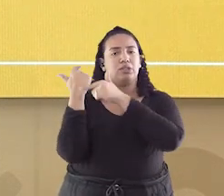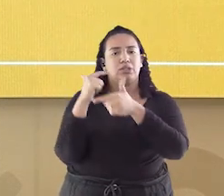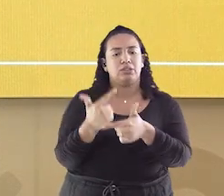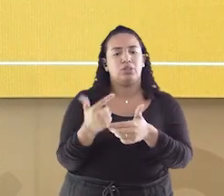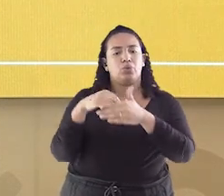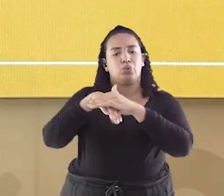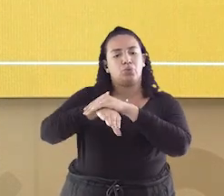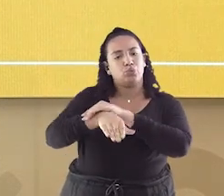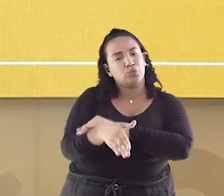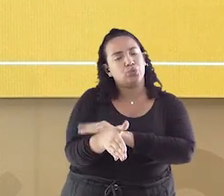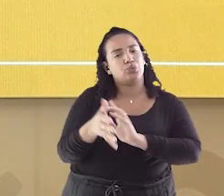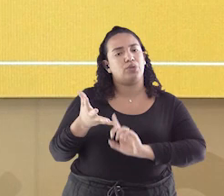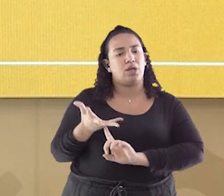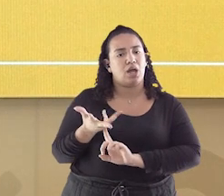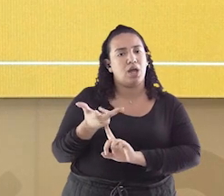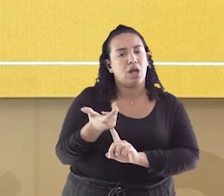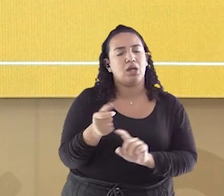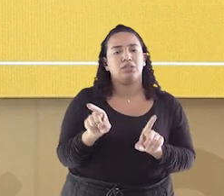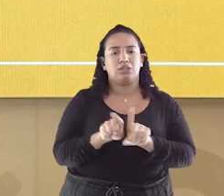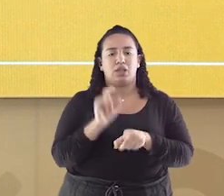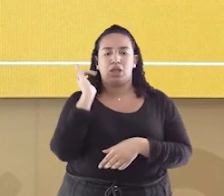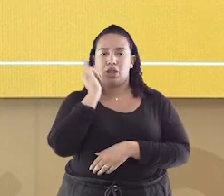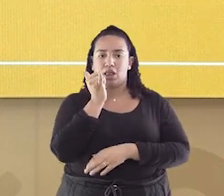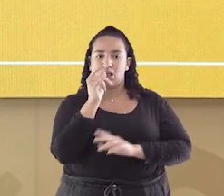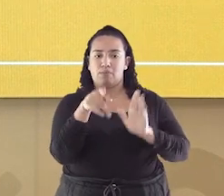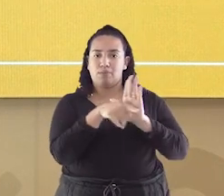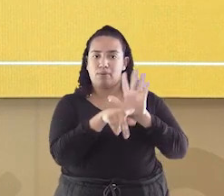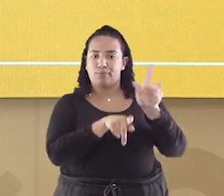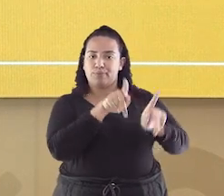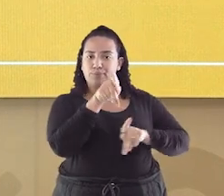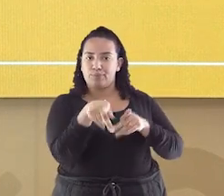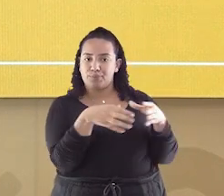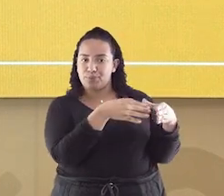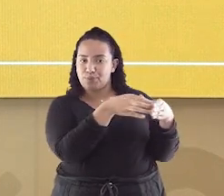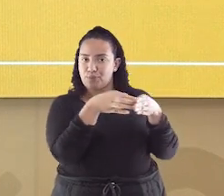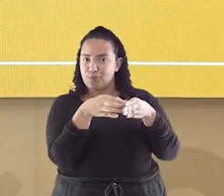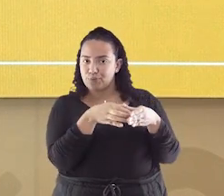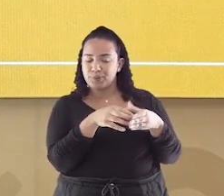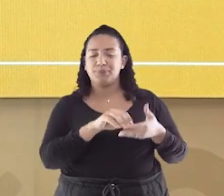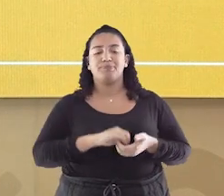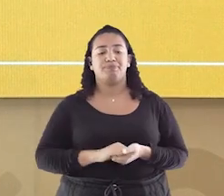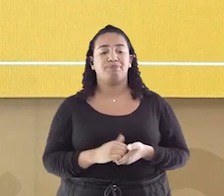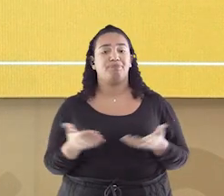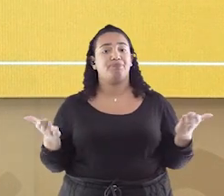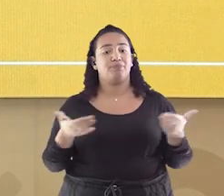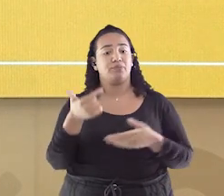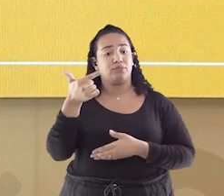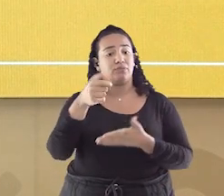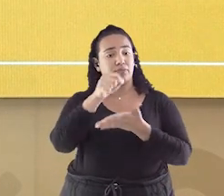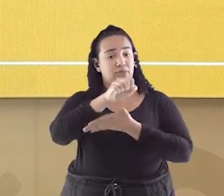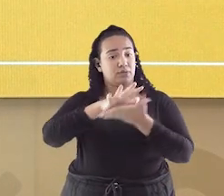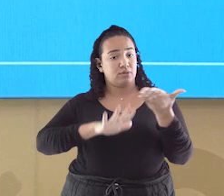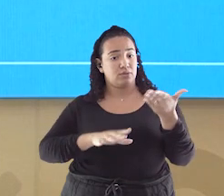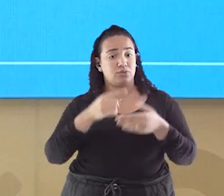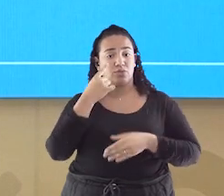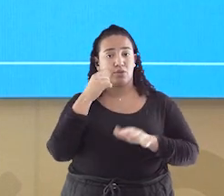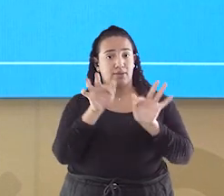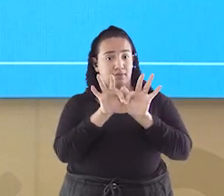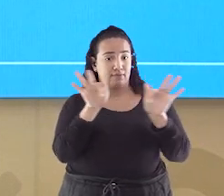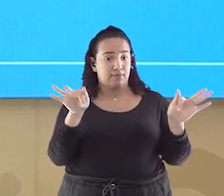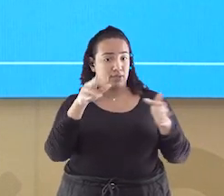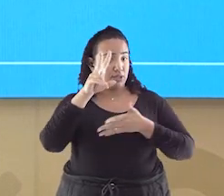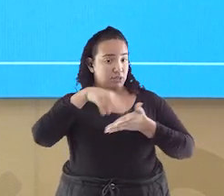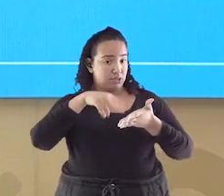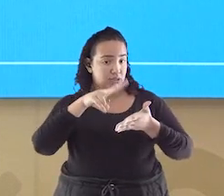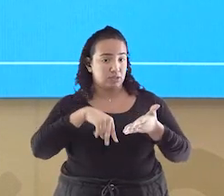tradições, costumes, artes e lendas de um povo ou de um grupo nacional. Agora, questão número 2. Vamos ler a